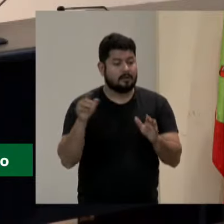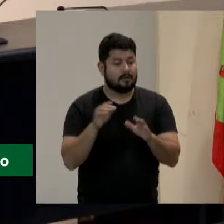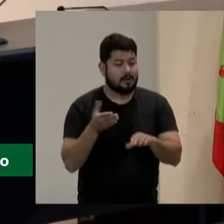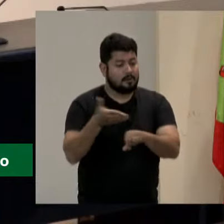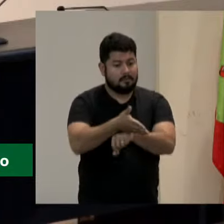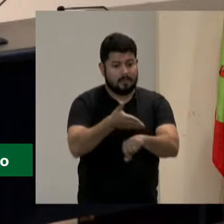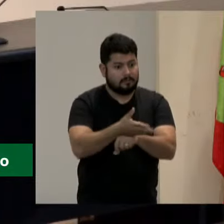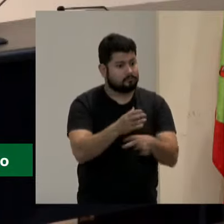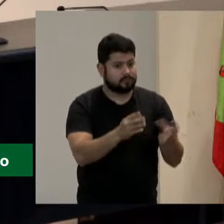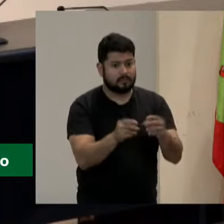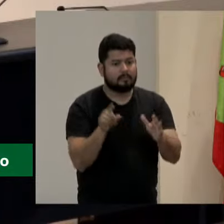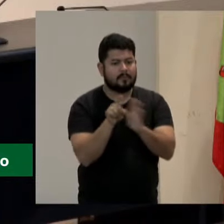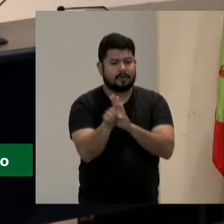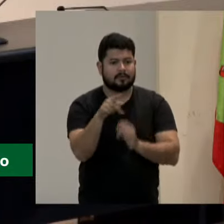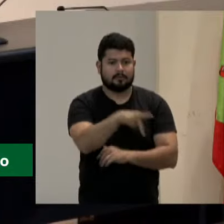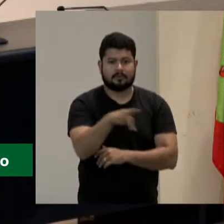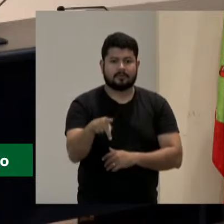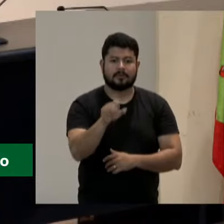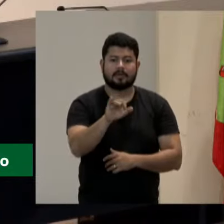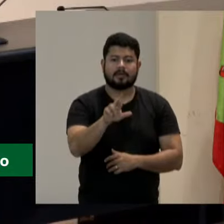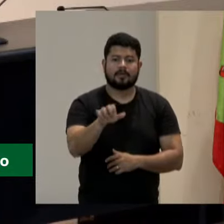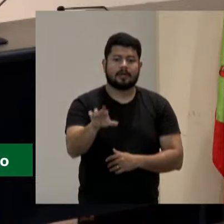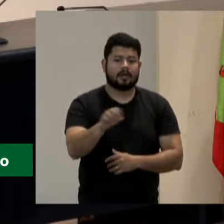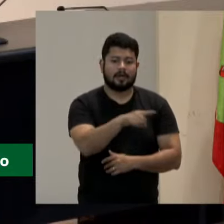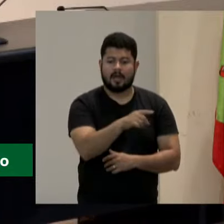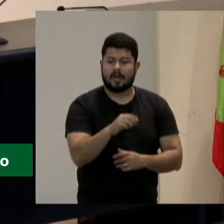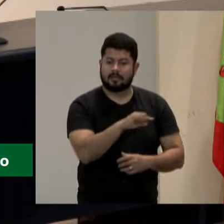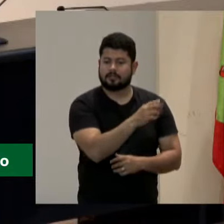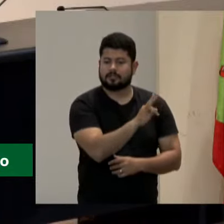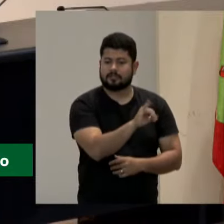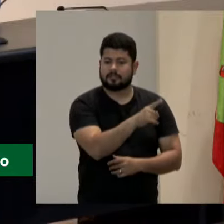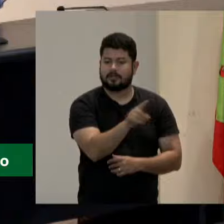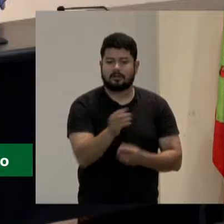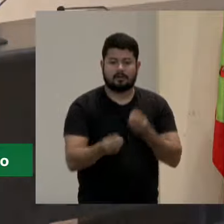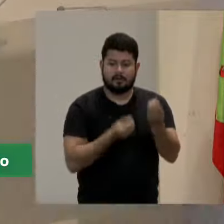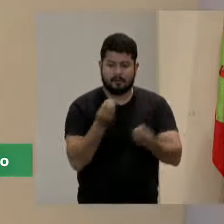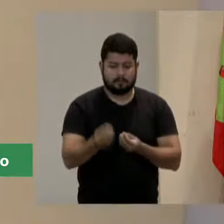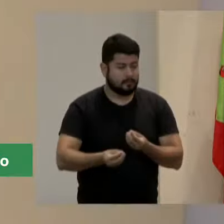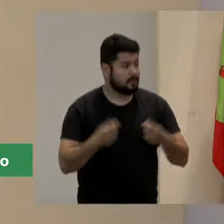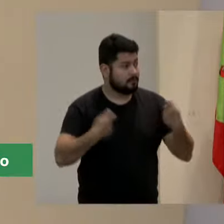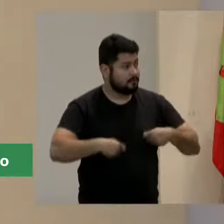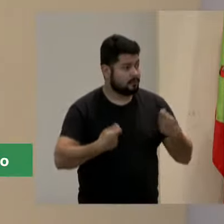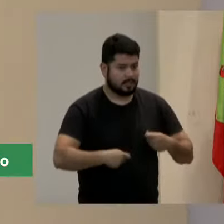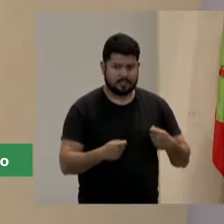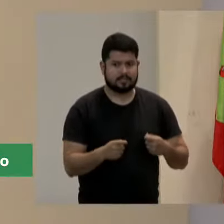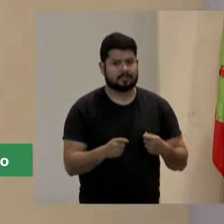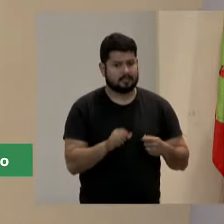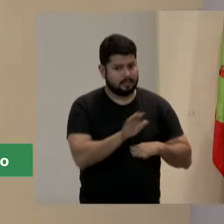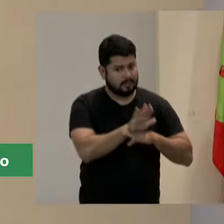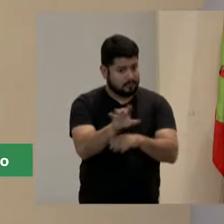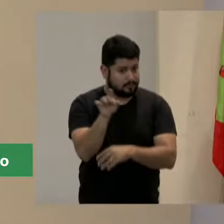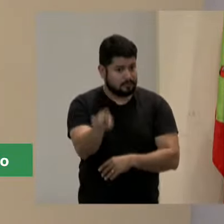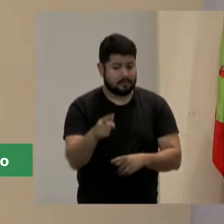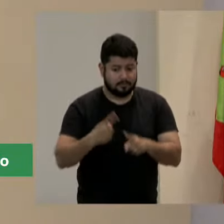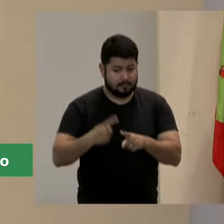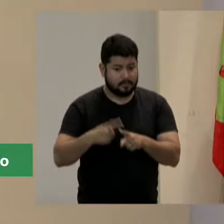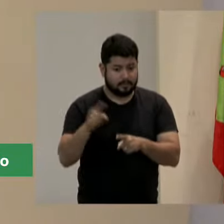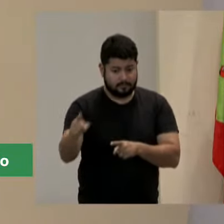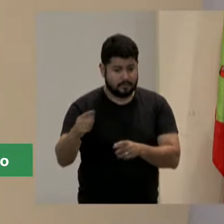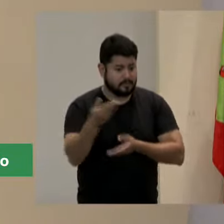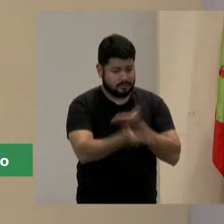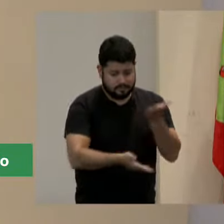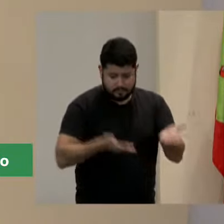ótimo. Qualquer coisa que ele fizer, você me fala. Se ele aprontar, ele vai ver. Ele tem que cuidar de você como fosse uma rainha. Porque você cuida dele